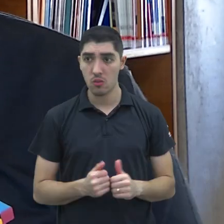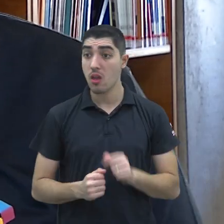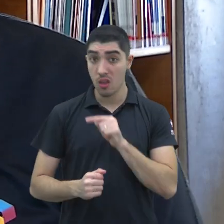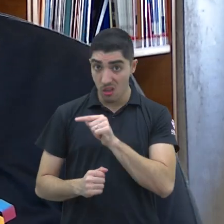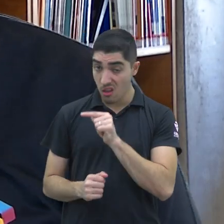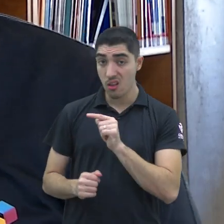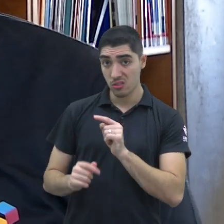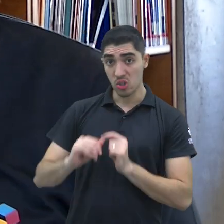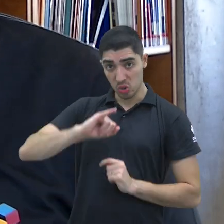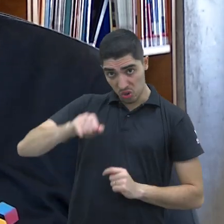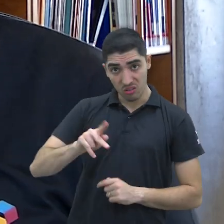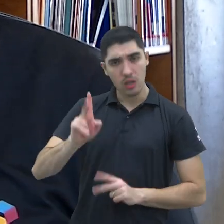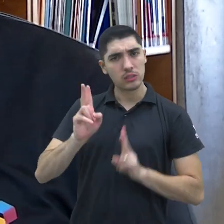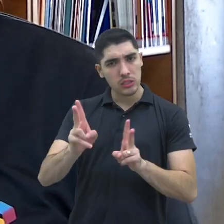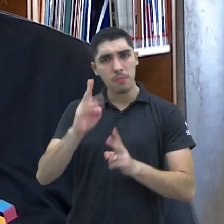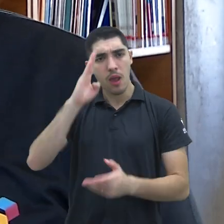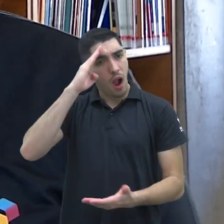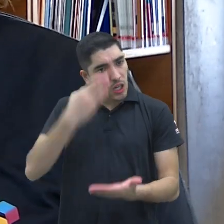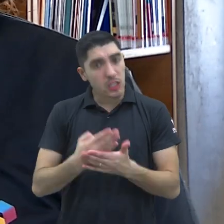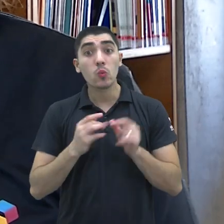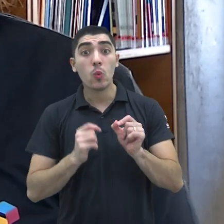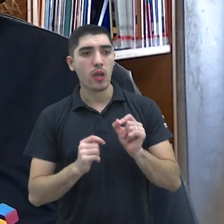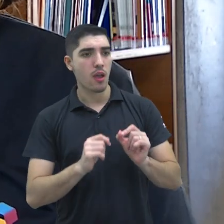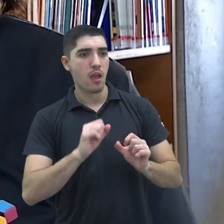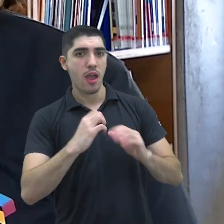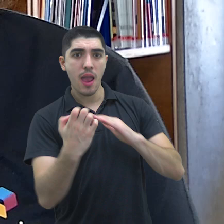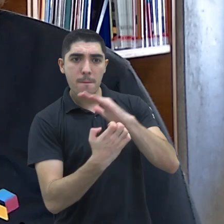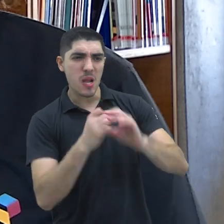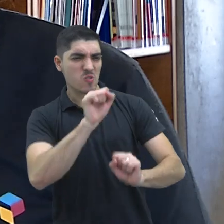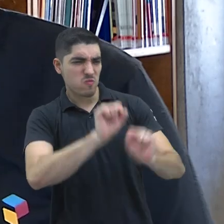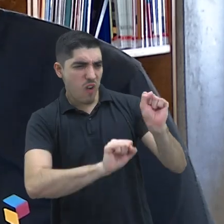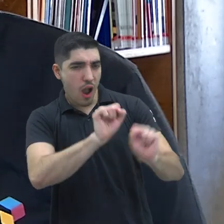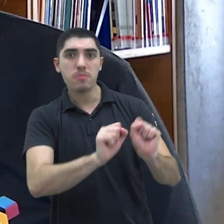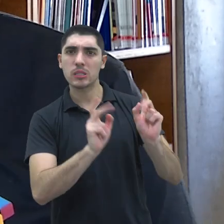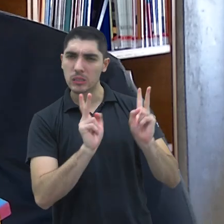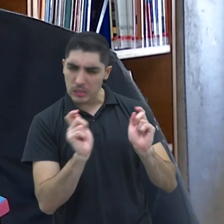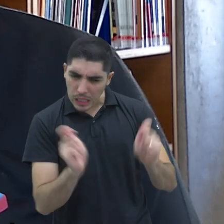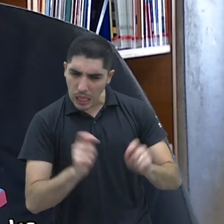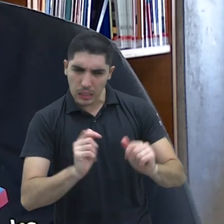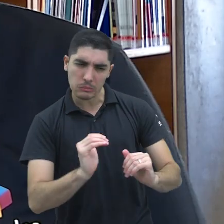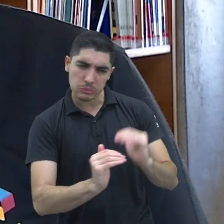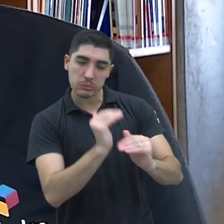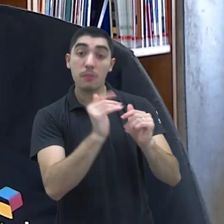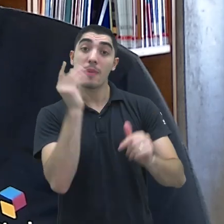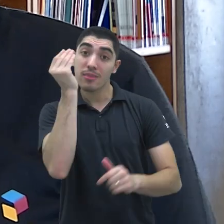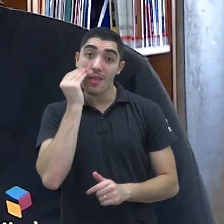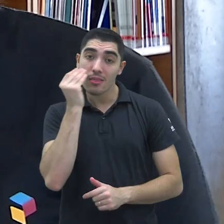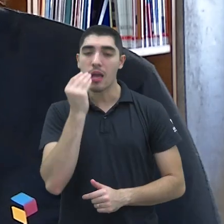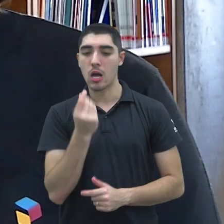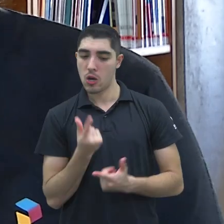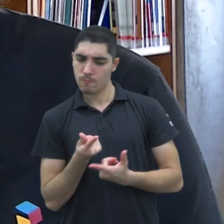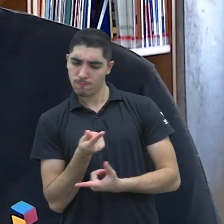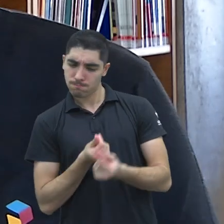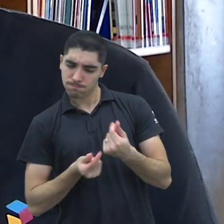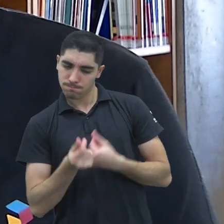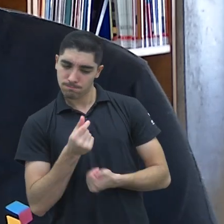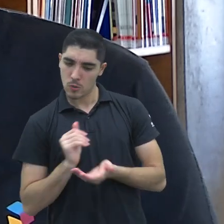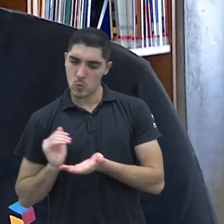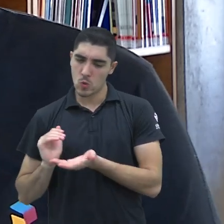costuma chamar, né? Então ele acreditava muito nesse desenvolvimento industrial promovido pelo Estado, mas às custas de muito